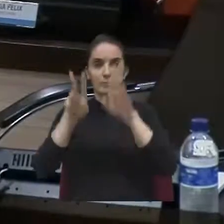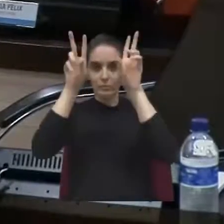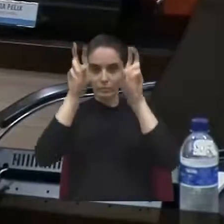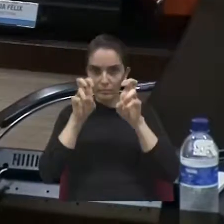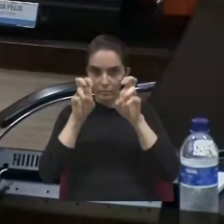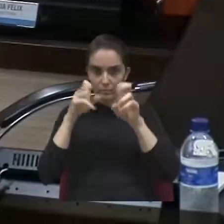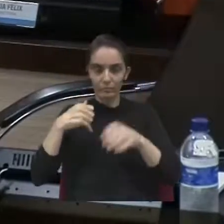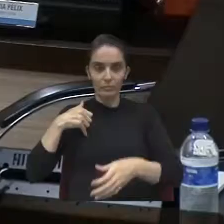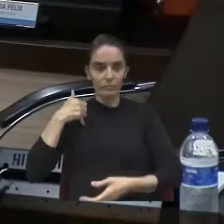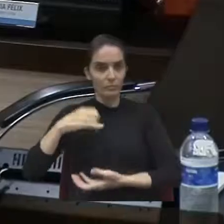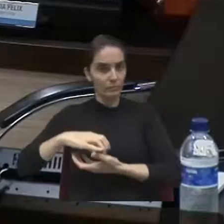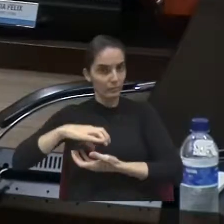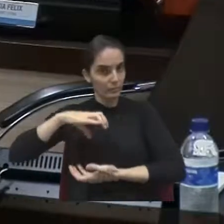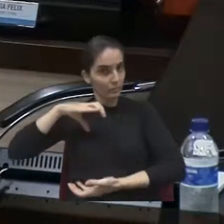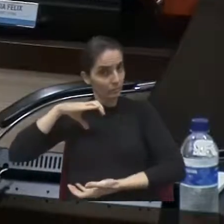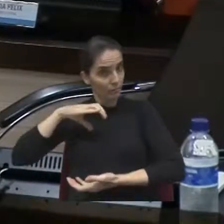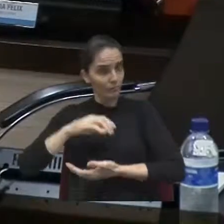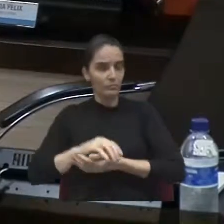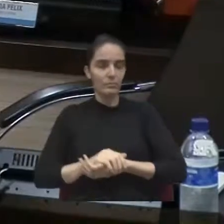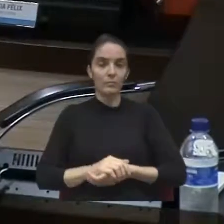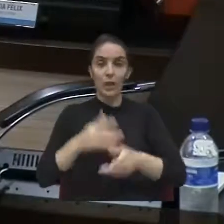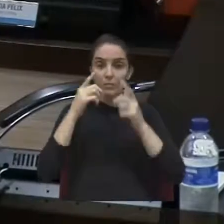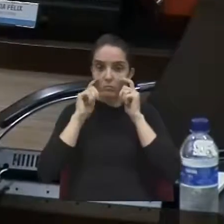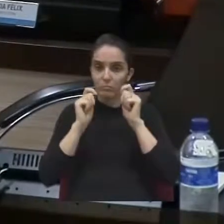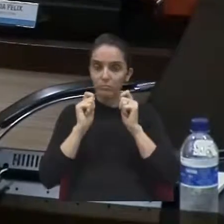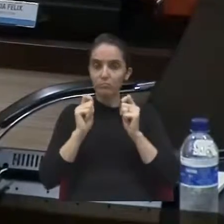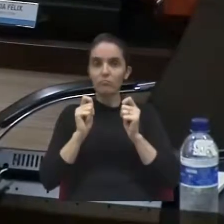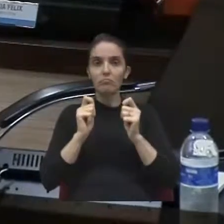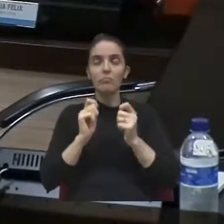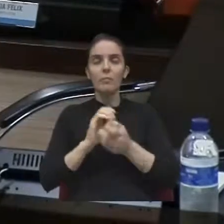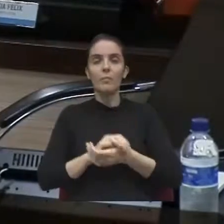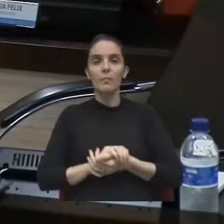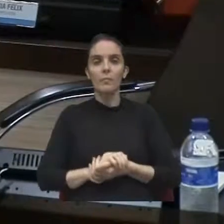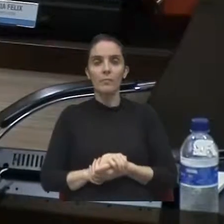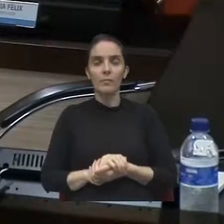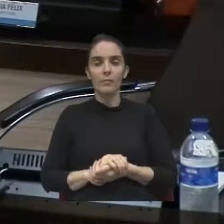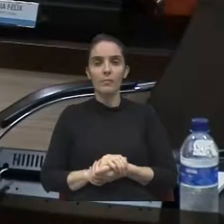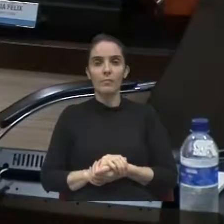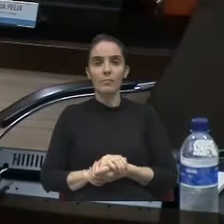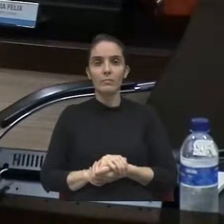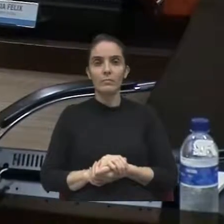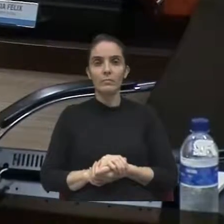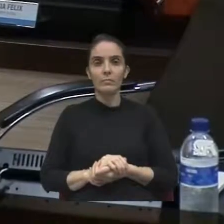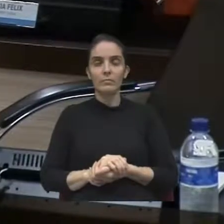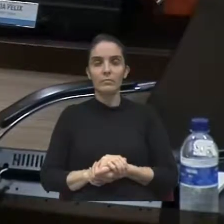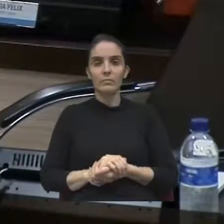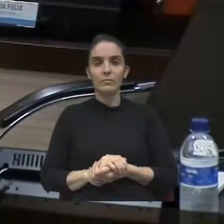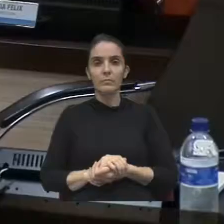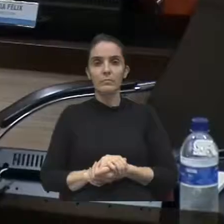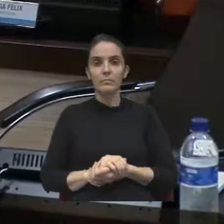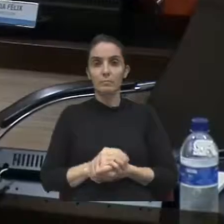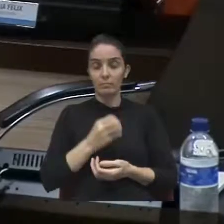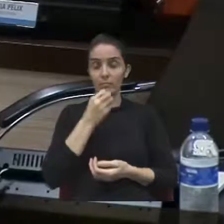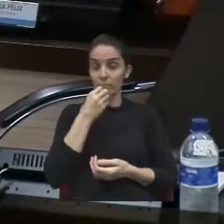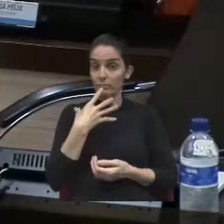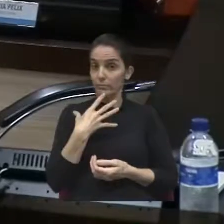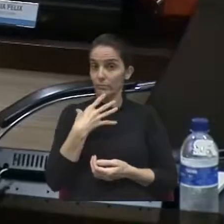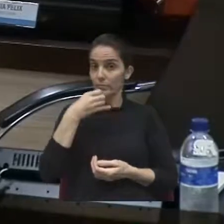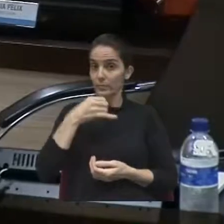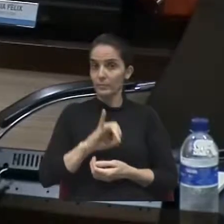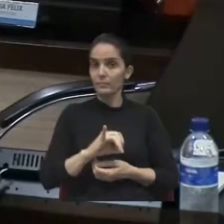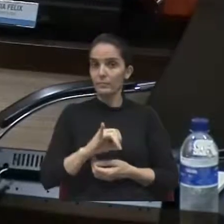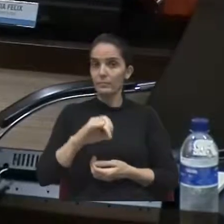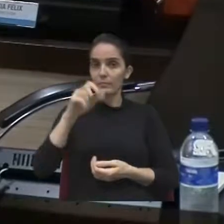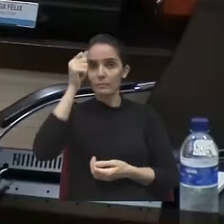de uma atenção aos idosos. Quem dera tivéssemos uma cultura semelhante ao do Japão,